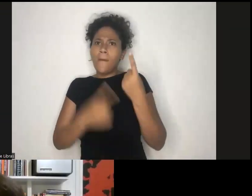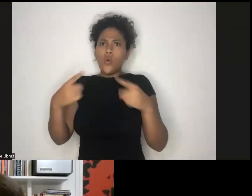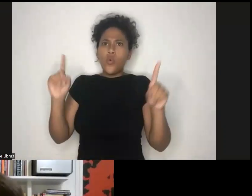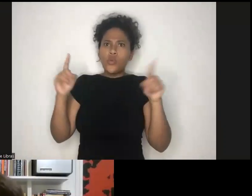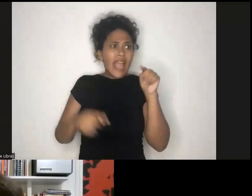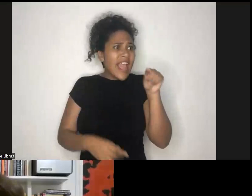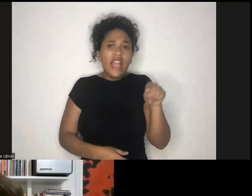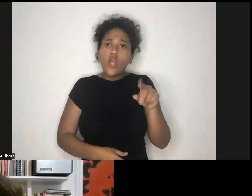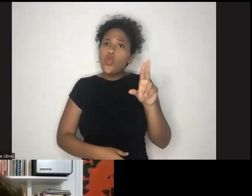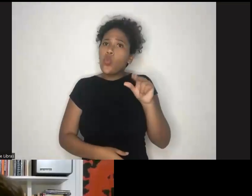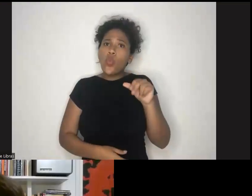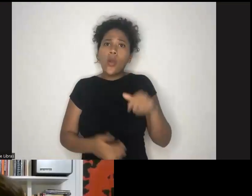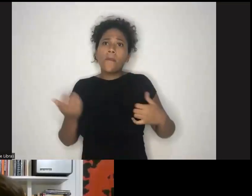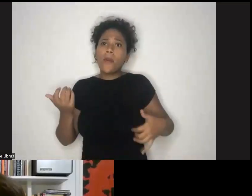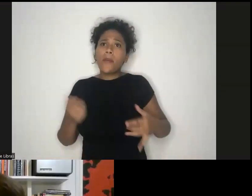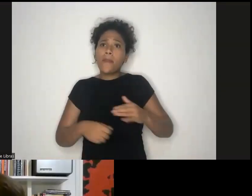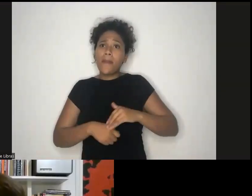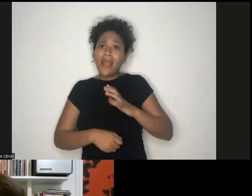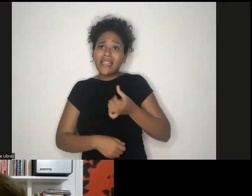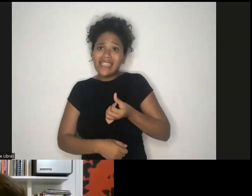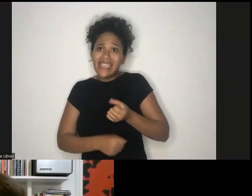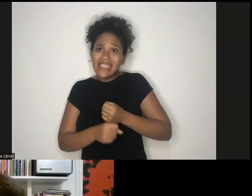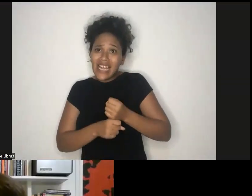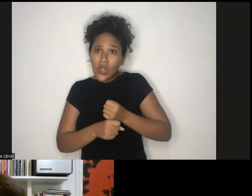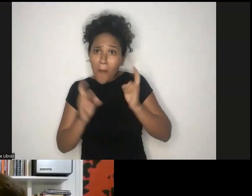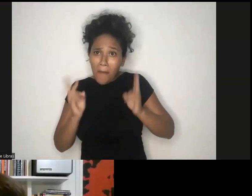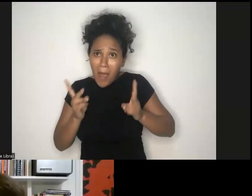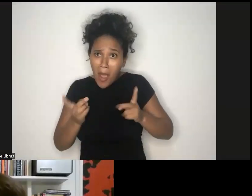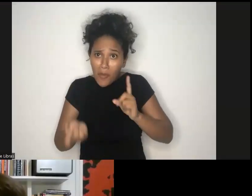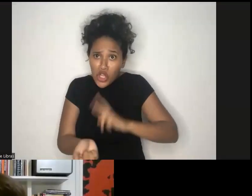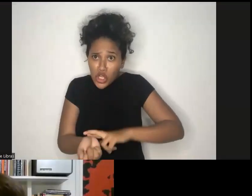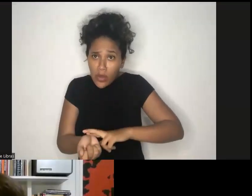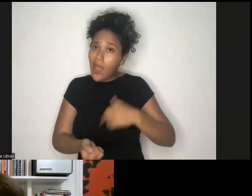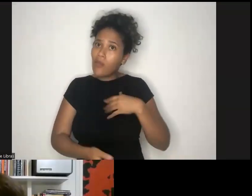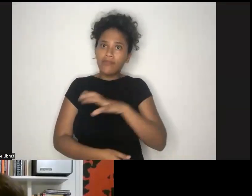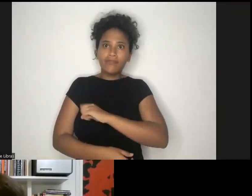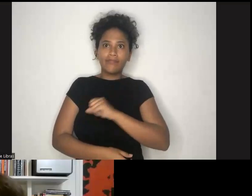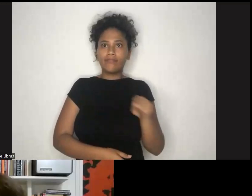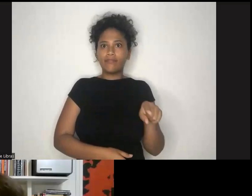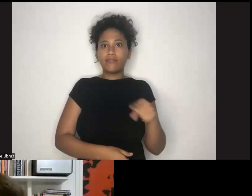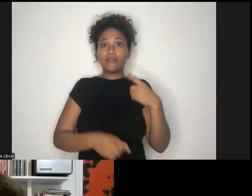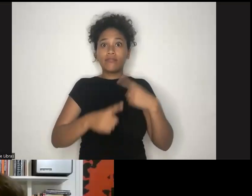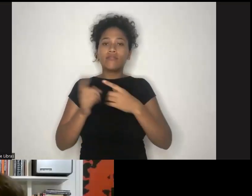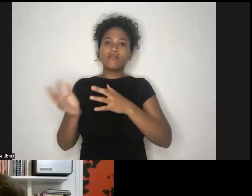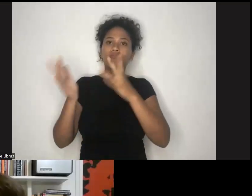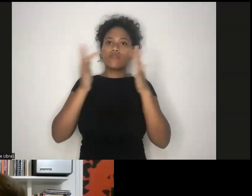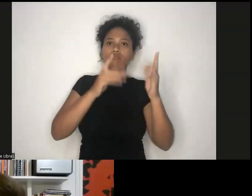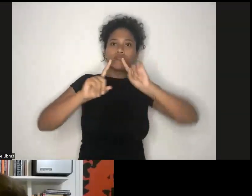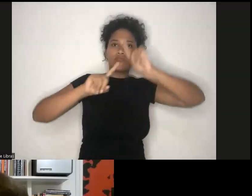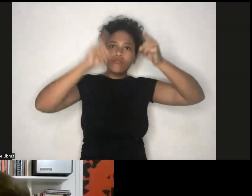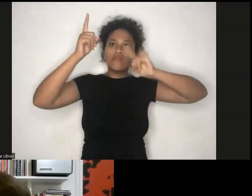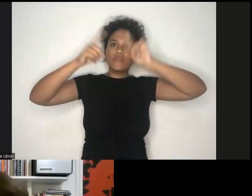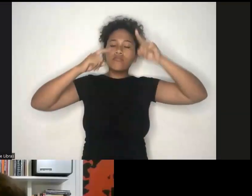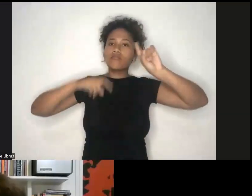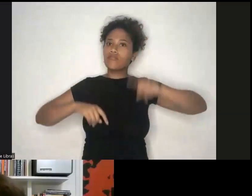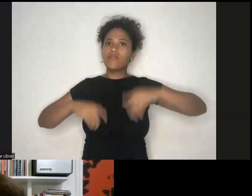nunca tocou mais de seis anos o mesmo estilo então assim eu admiro muito isso porque o processo criativo dele é muito